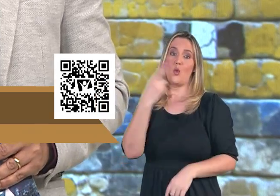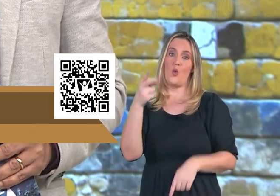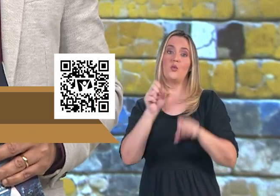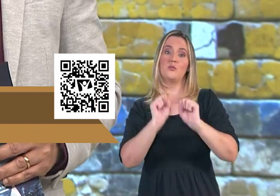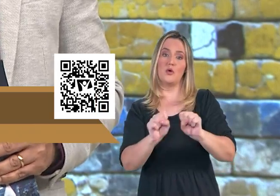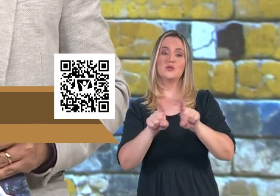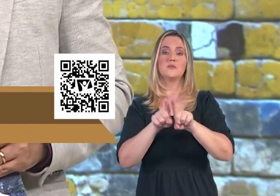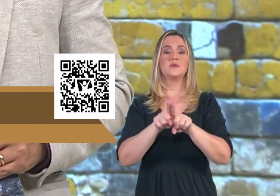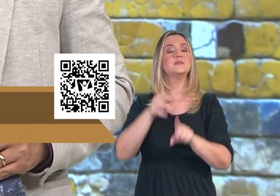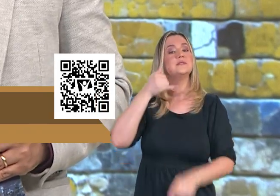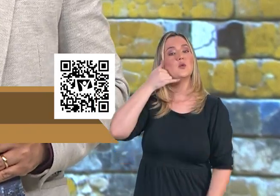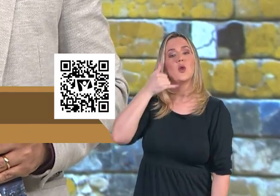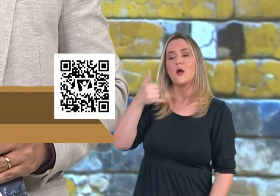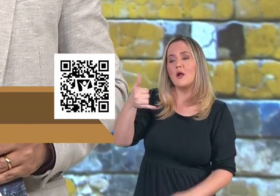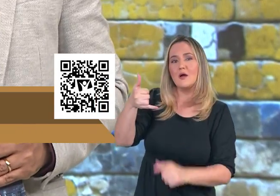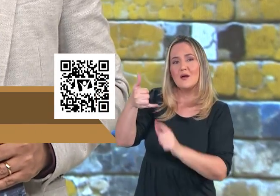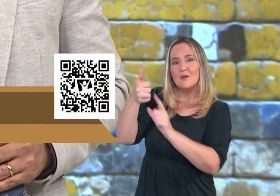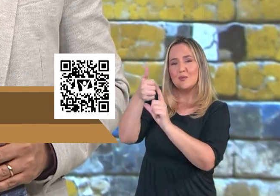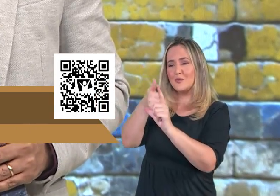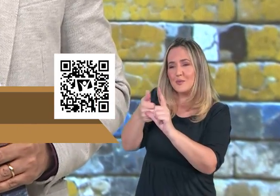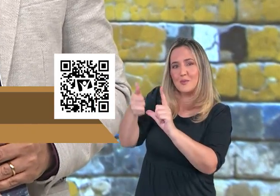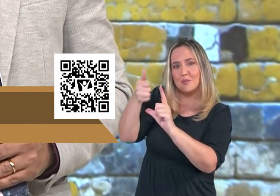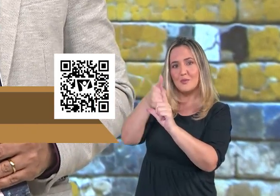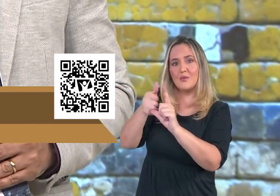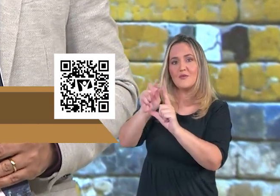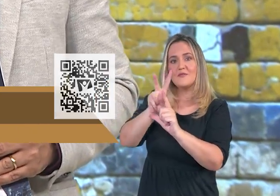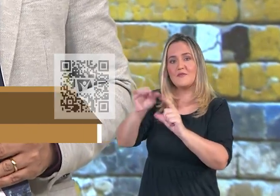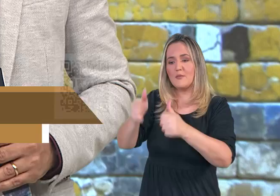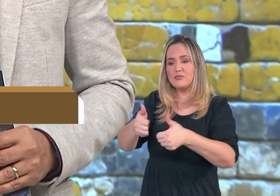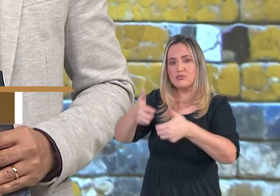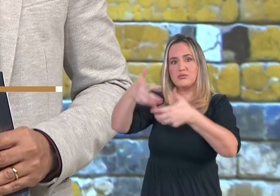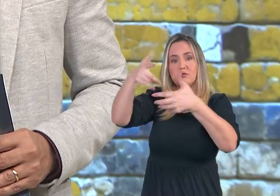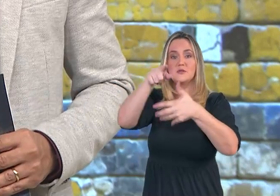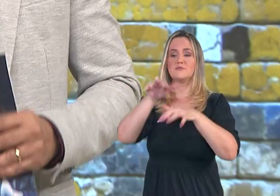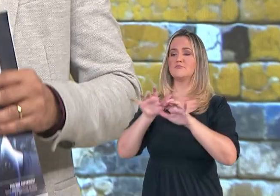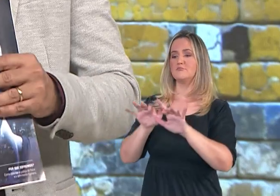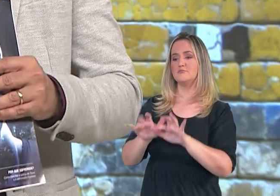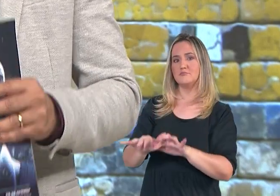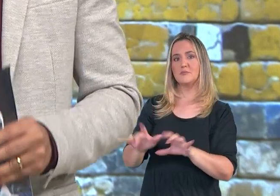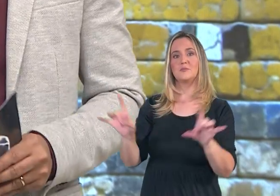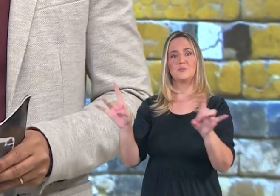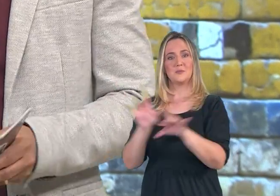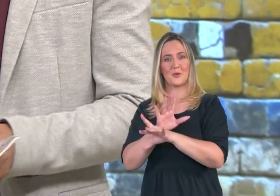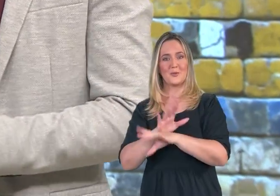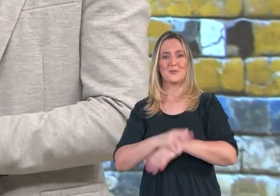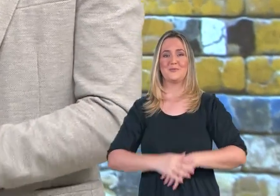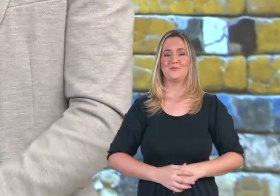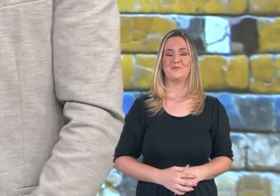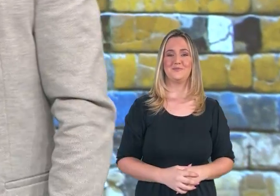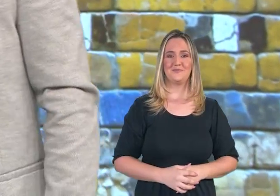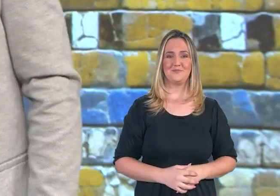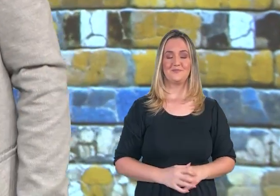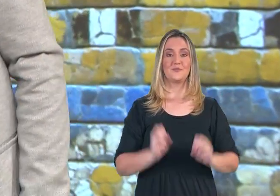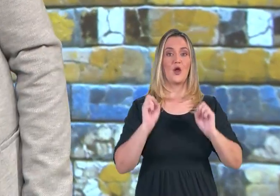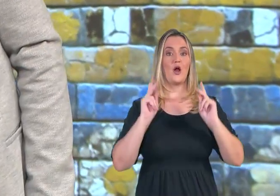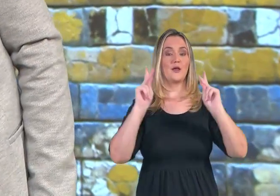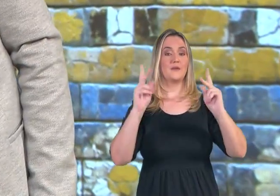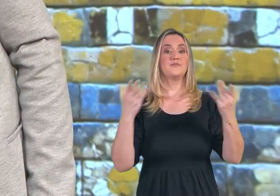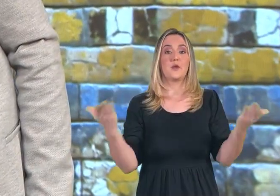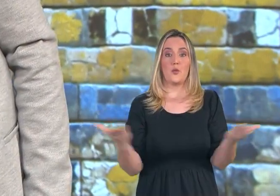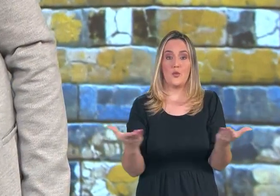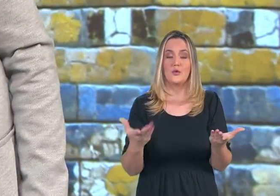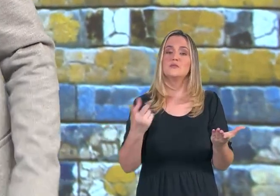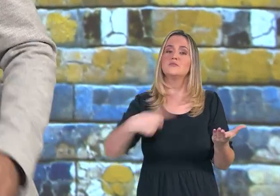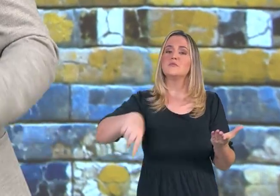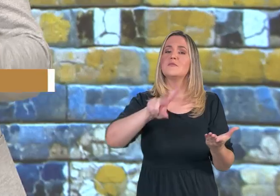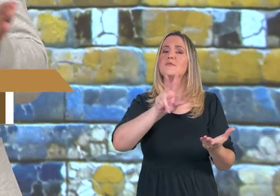usar a câmera do seu celular e no QR Code que aparece na sua tela solicitar o estudo, tá bem? Ok, pessoal, no estudo de hoje eu